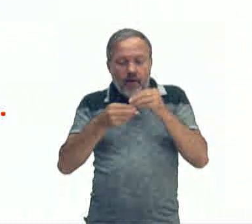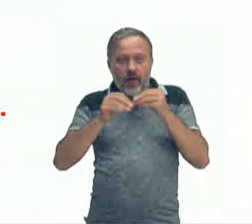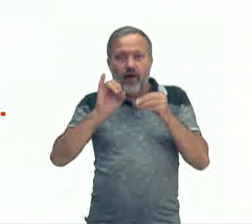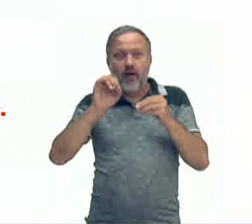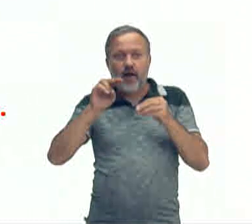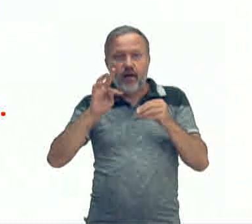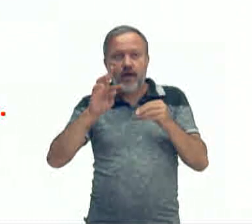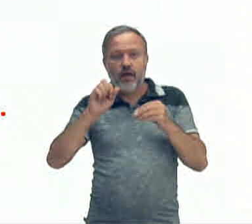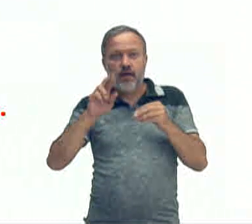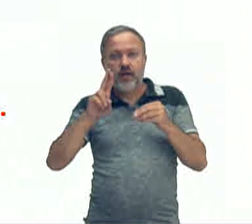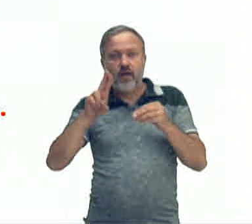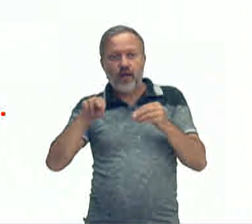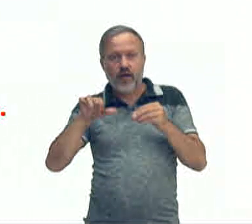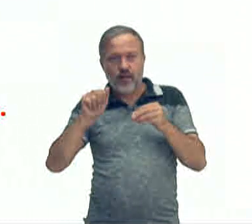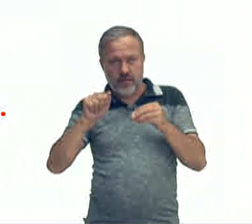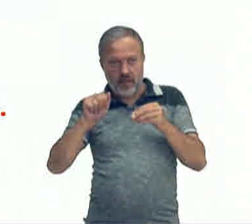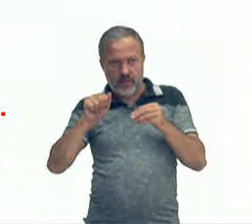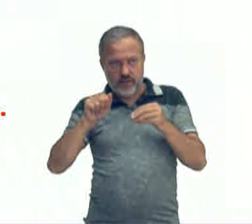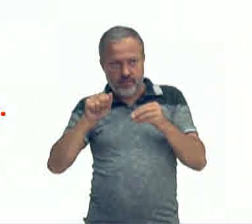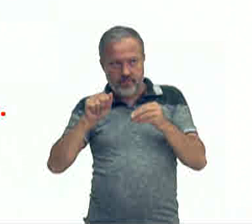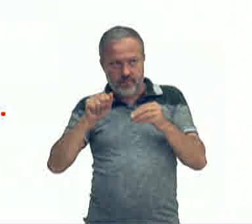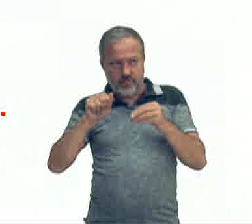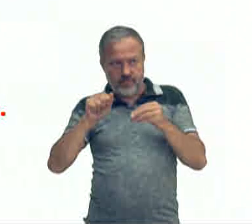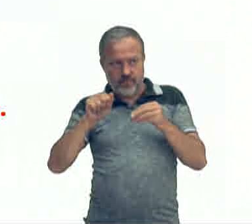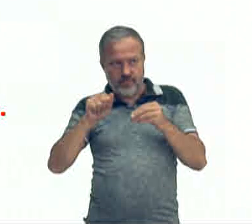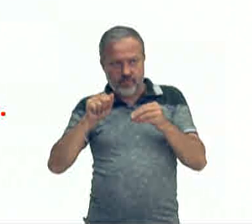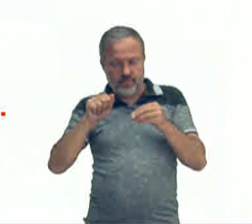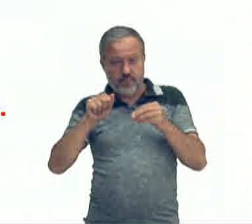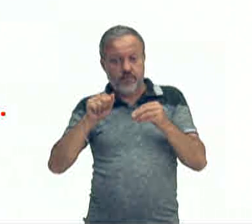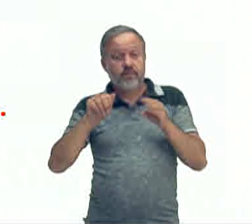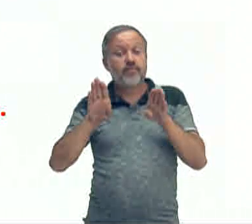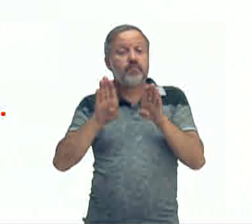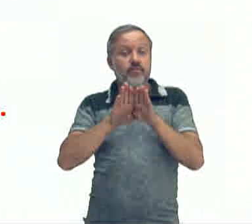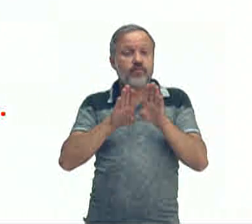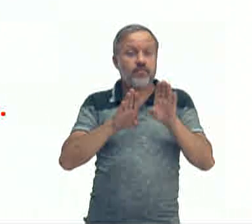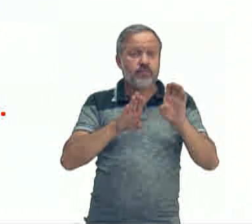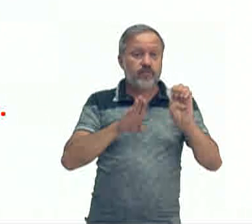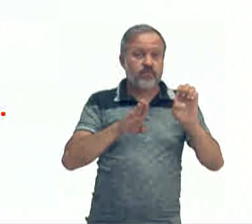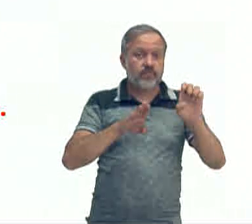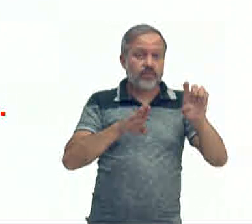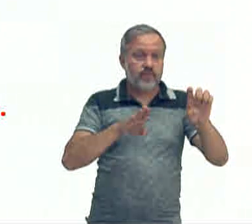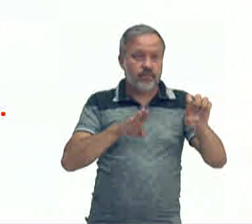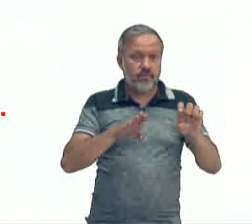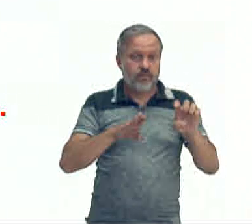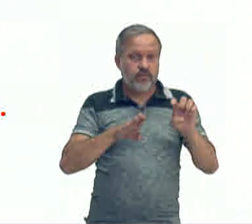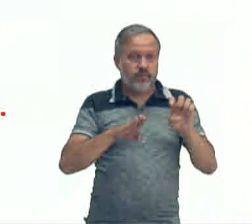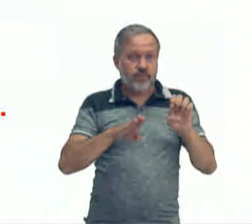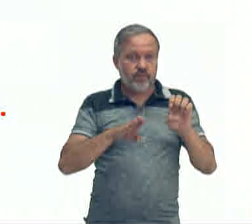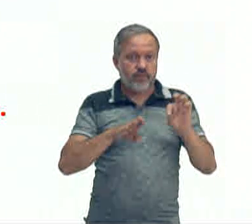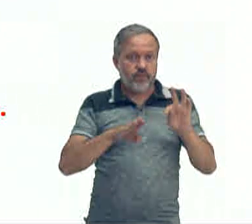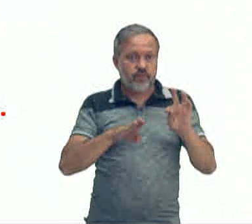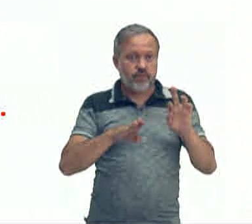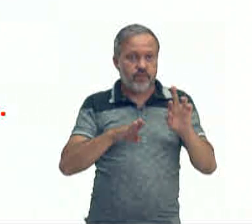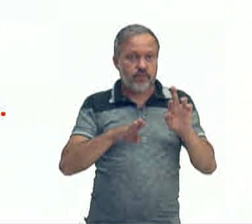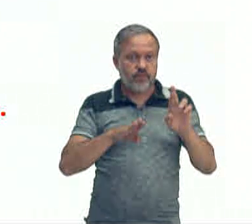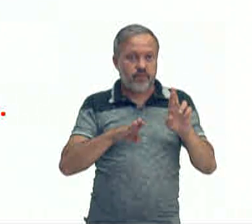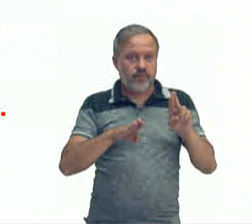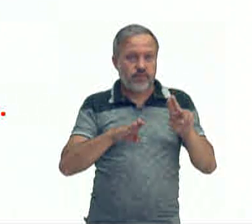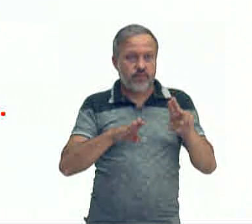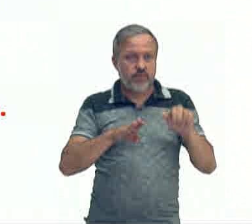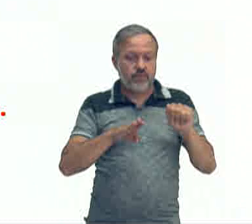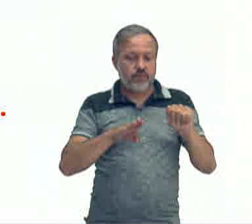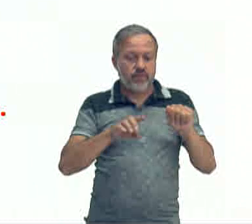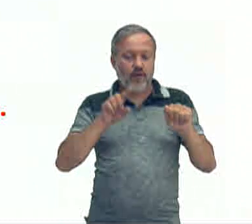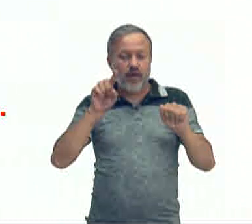A primeira, migração interna, relacionada aos deslocamentos populacionais dentro de um